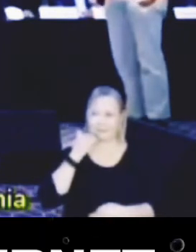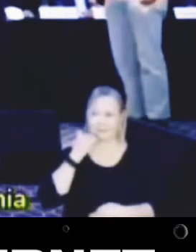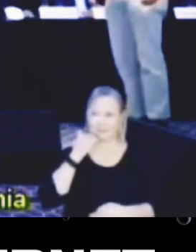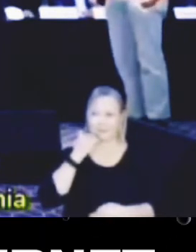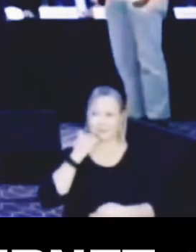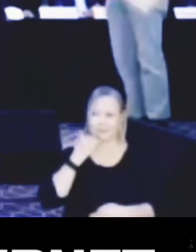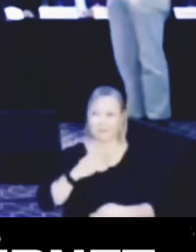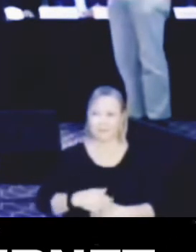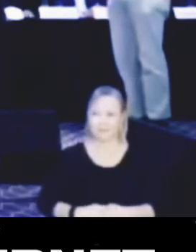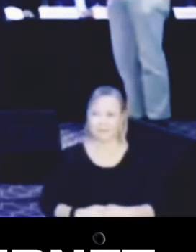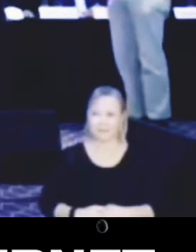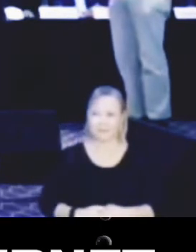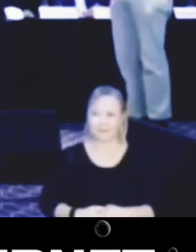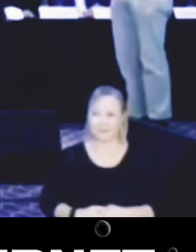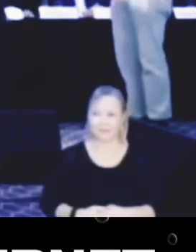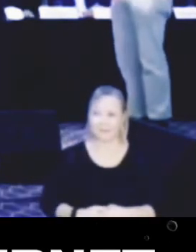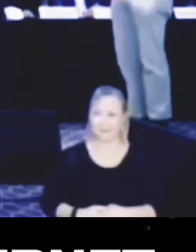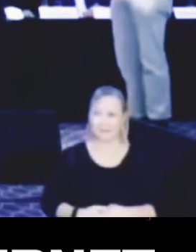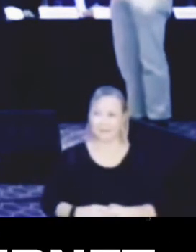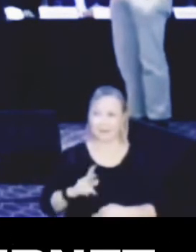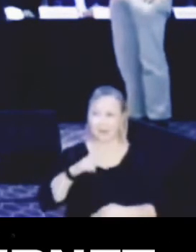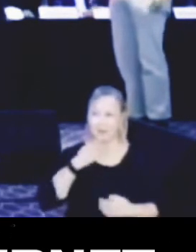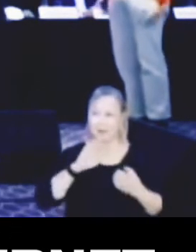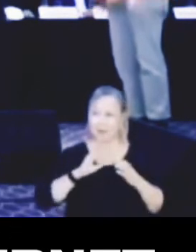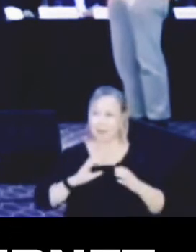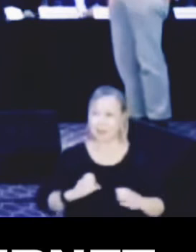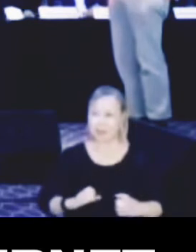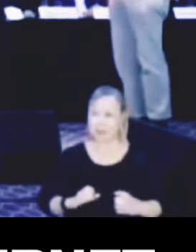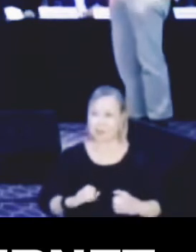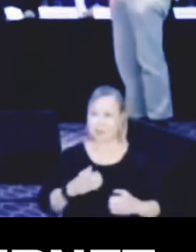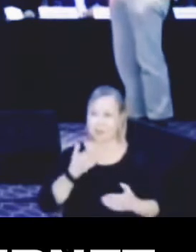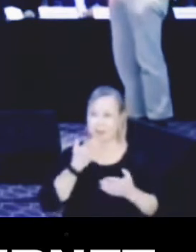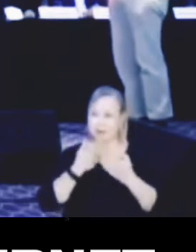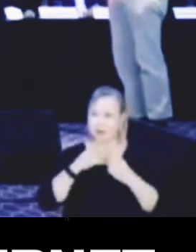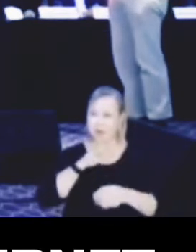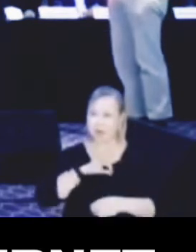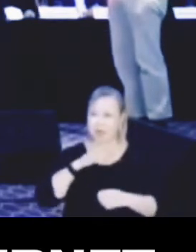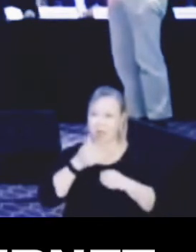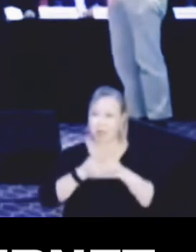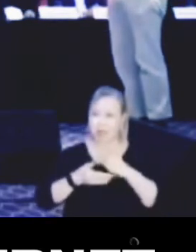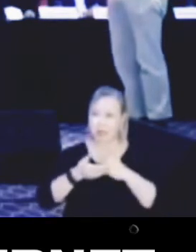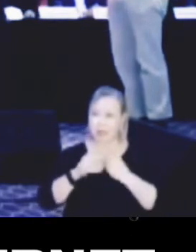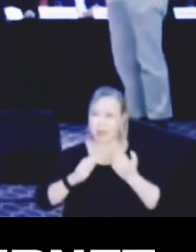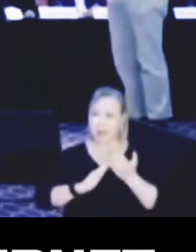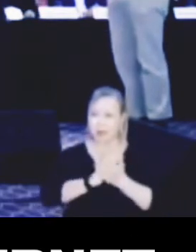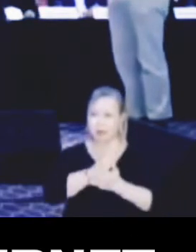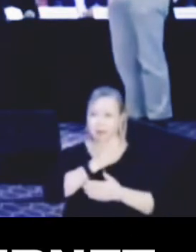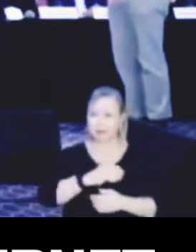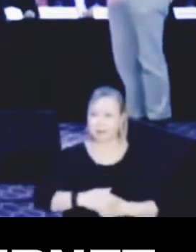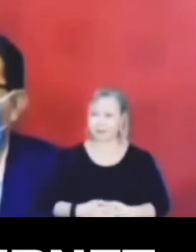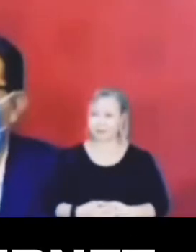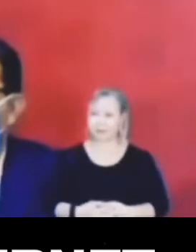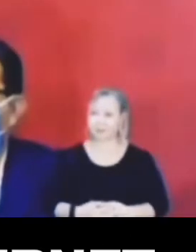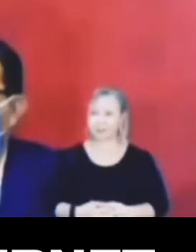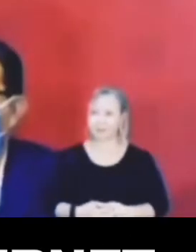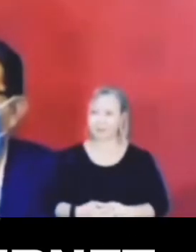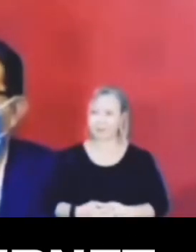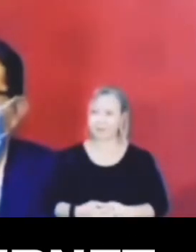de cidadania aprovada por todos os partidos, sancionada pelo presidente Lula